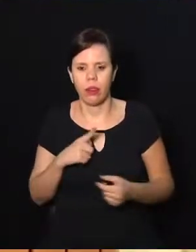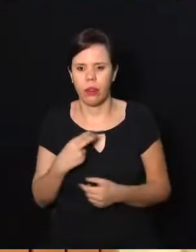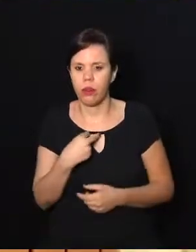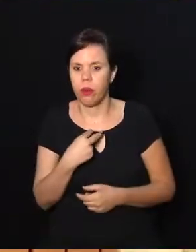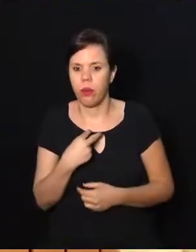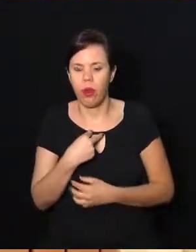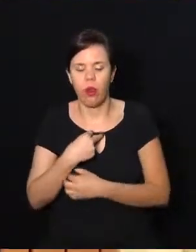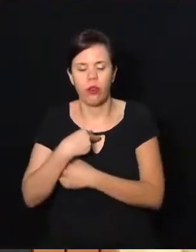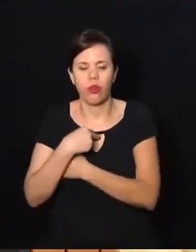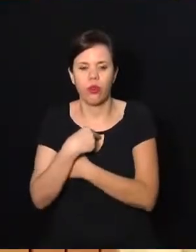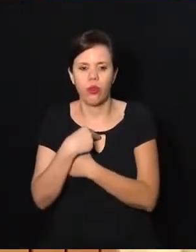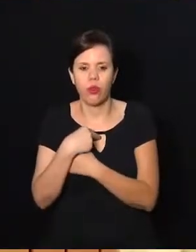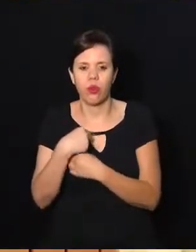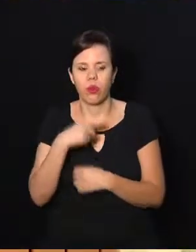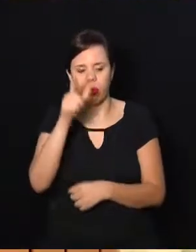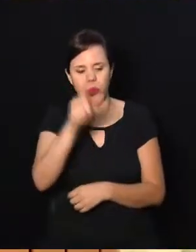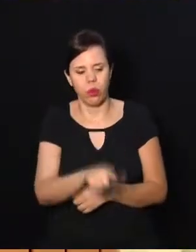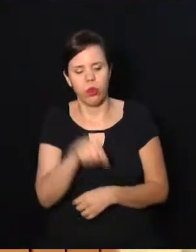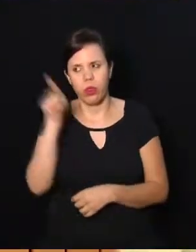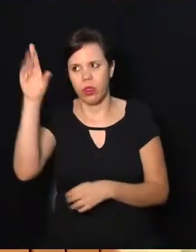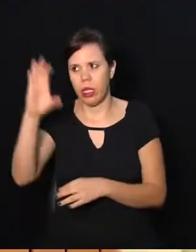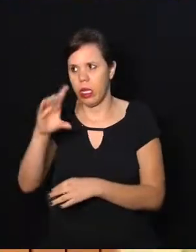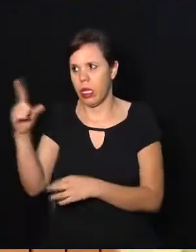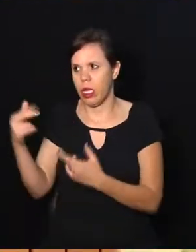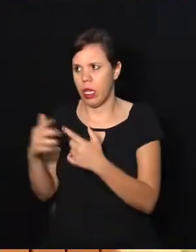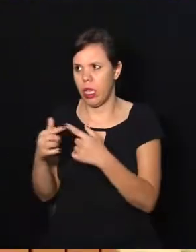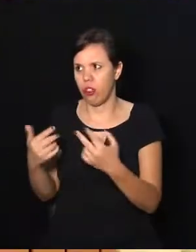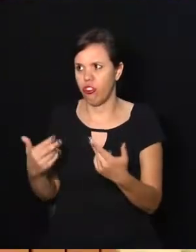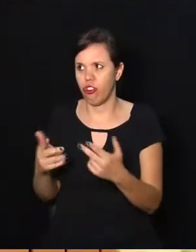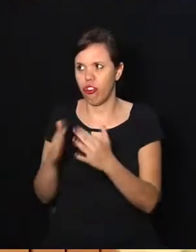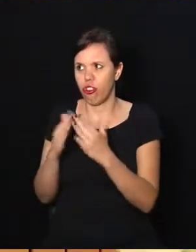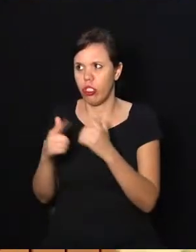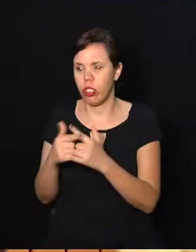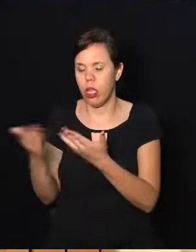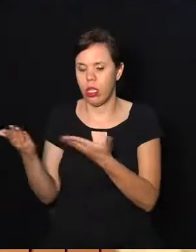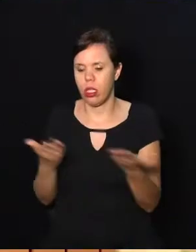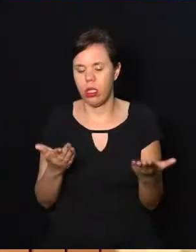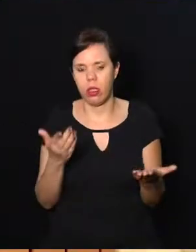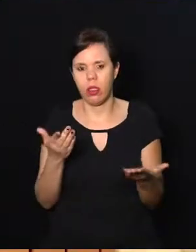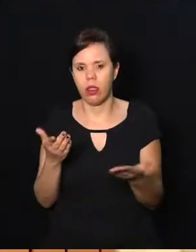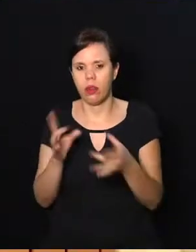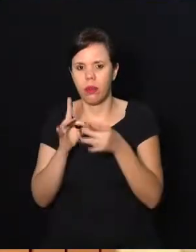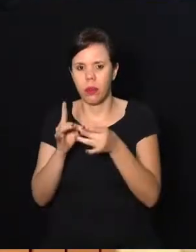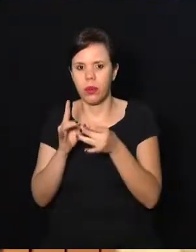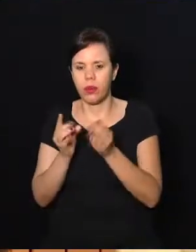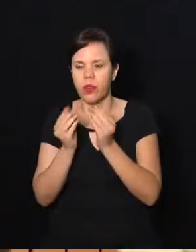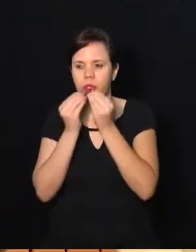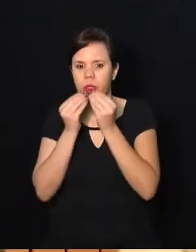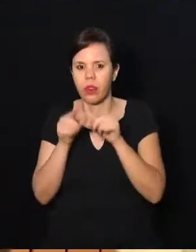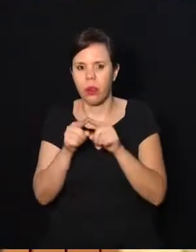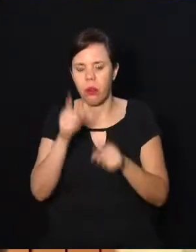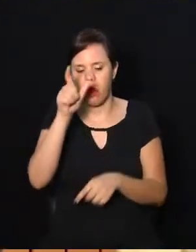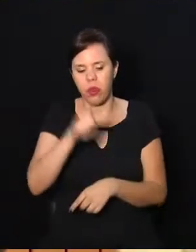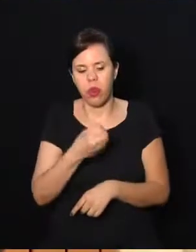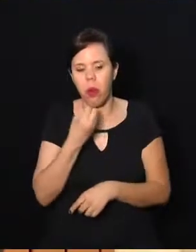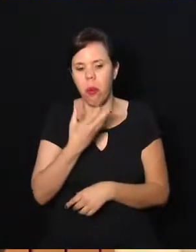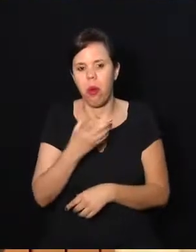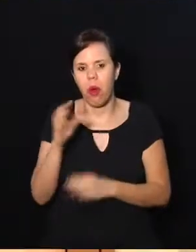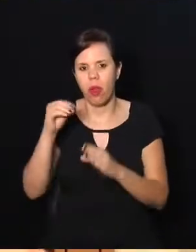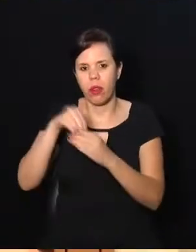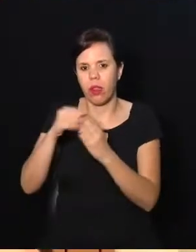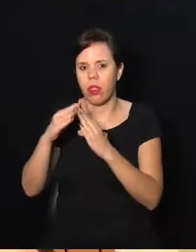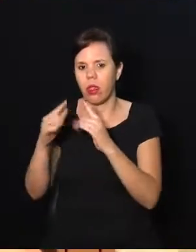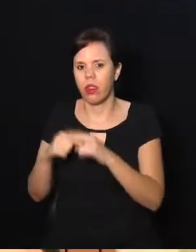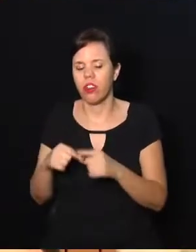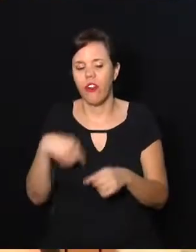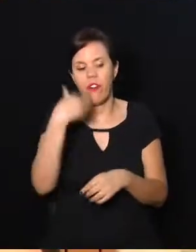maneira alguma, ser uma pessoa lá na igreja, receber a minha comunhão e ser uma pessoa boa na igreja e ser